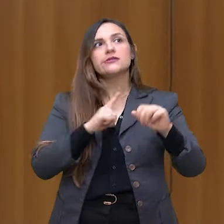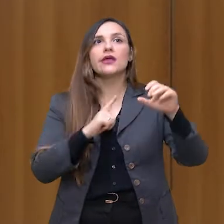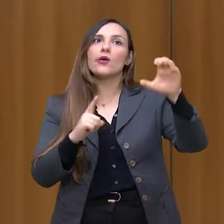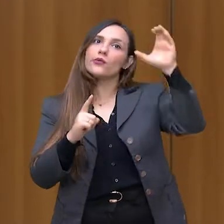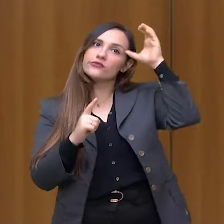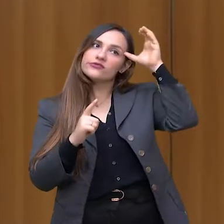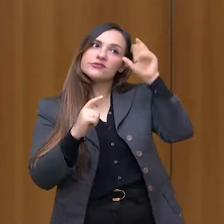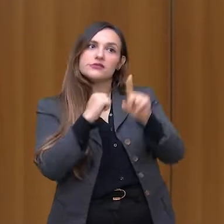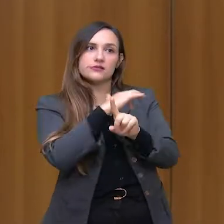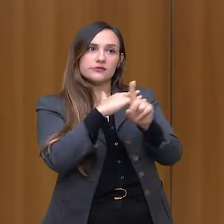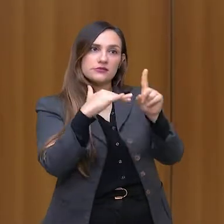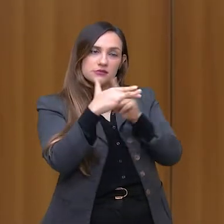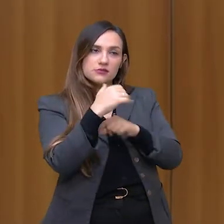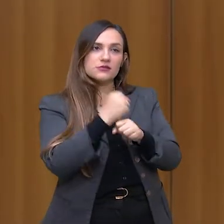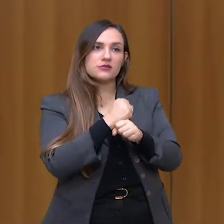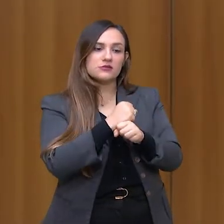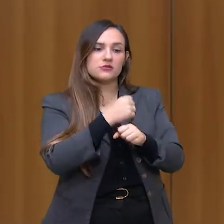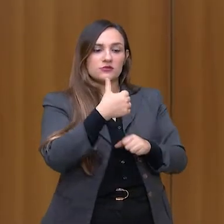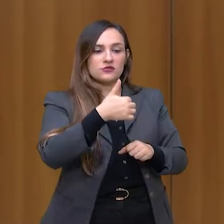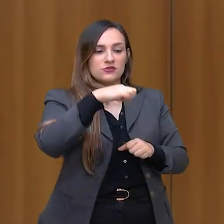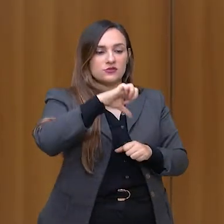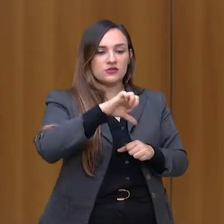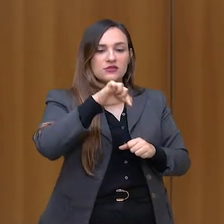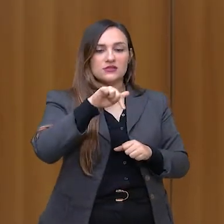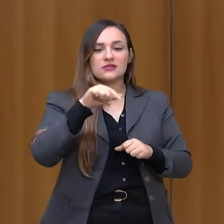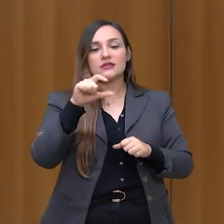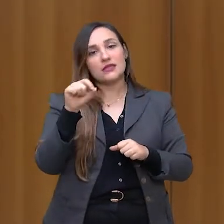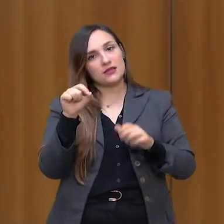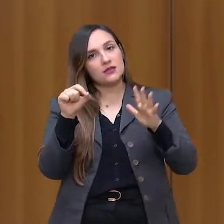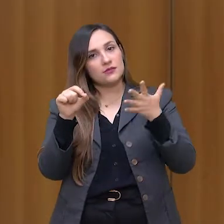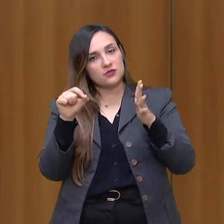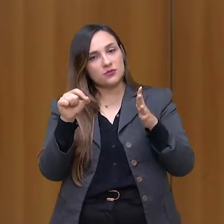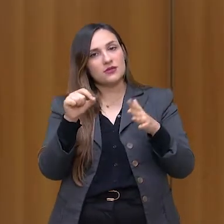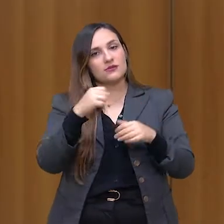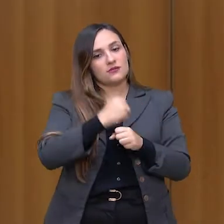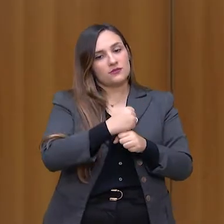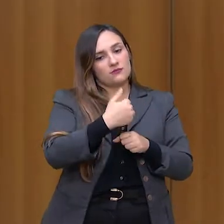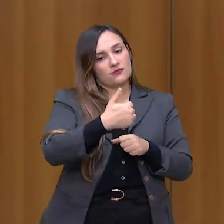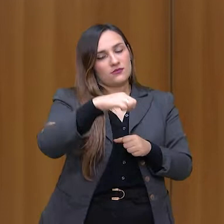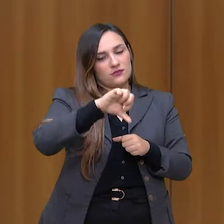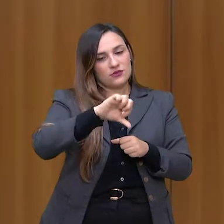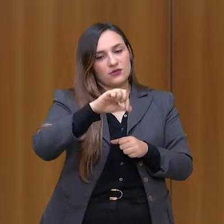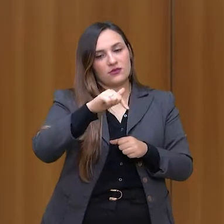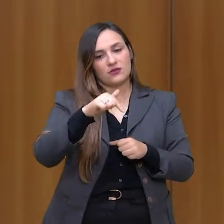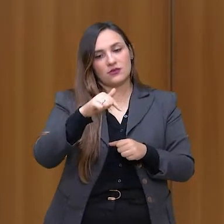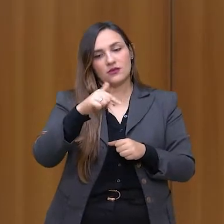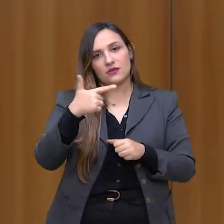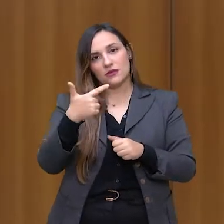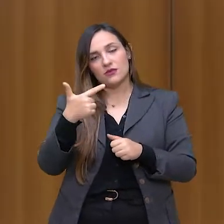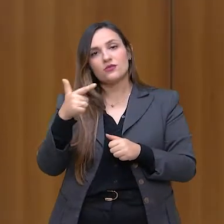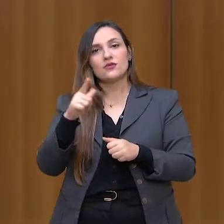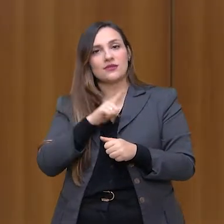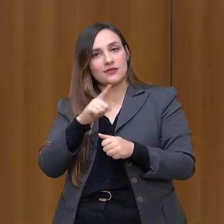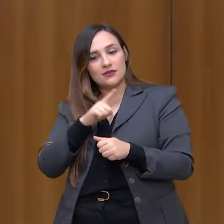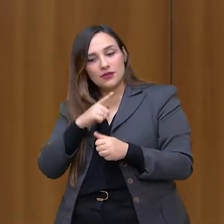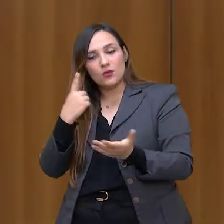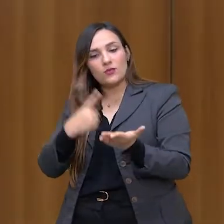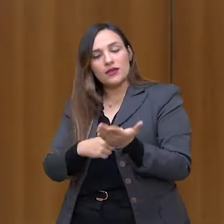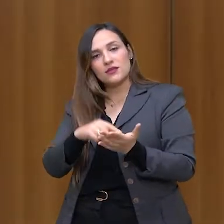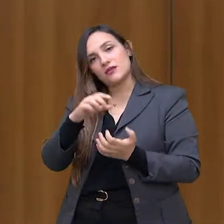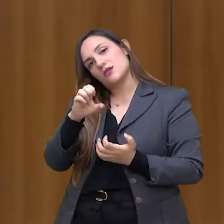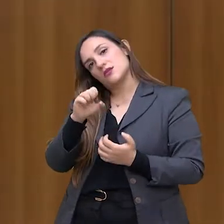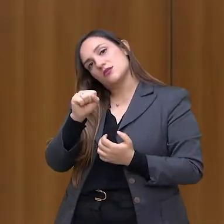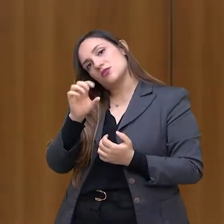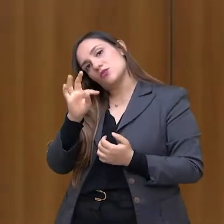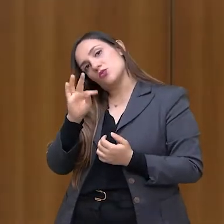consciência ambiental que vem lá da década de 72, da década de 70, 1972, com a Conferência de